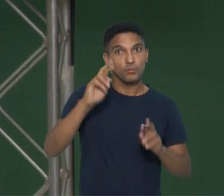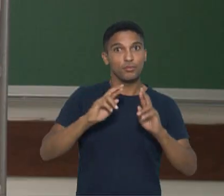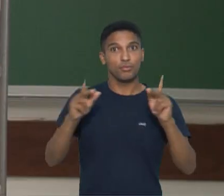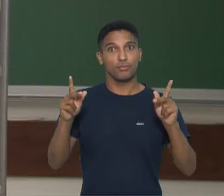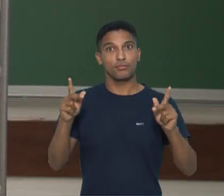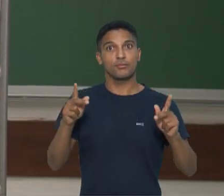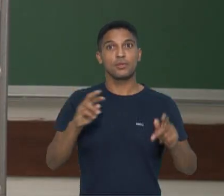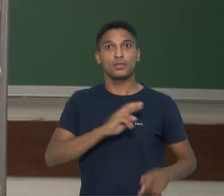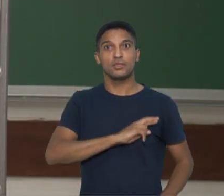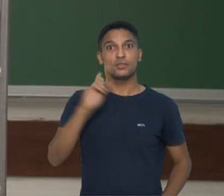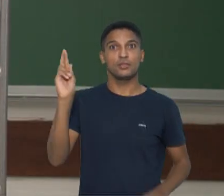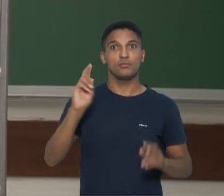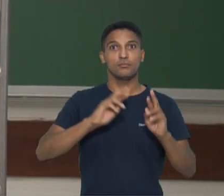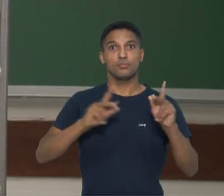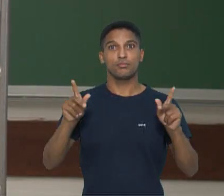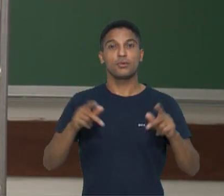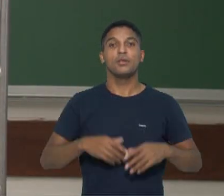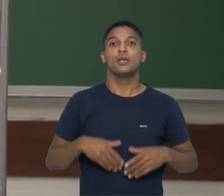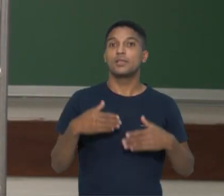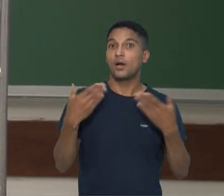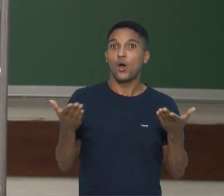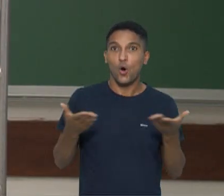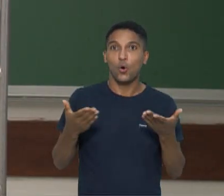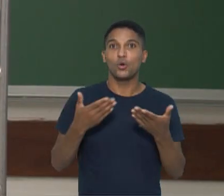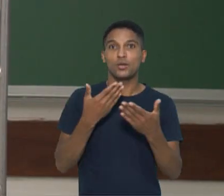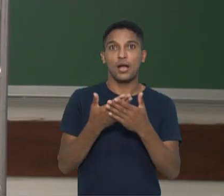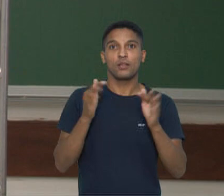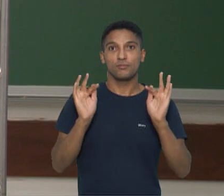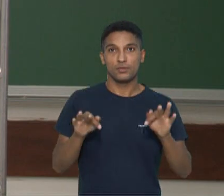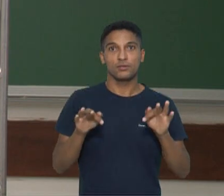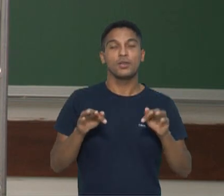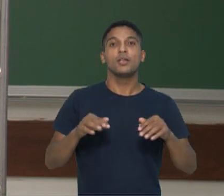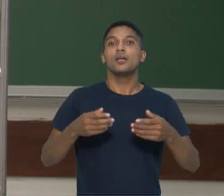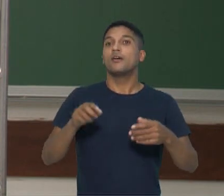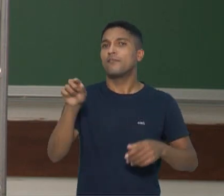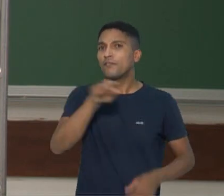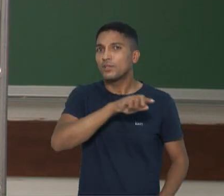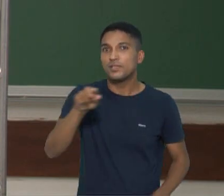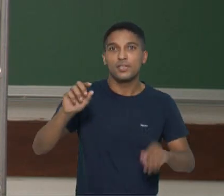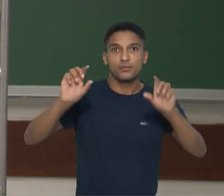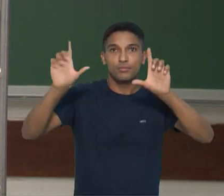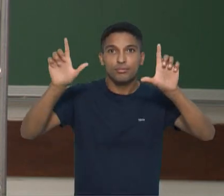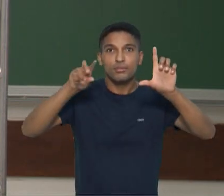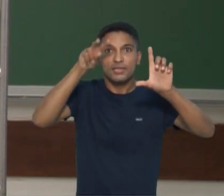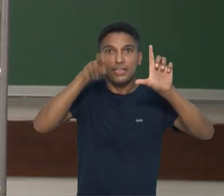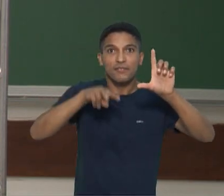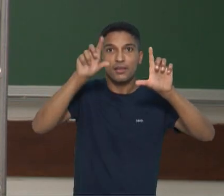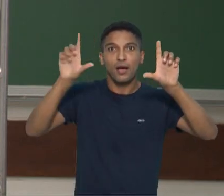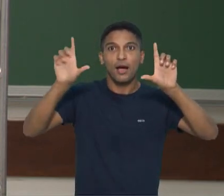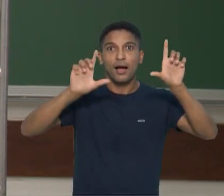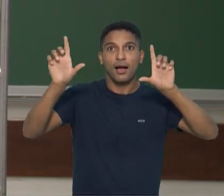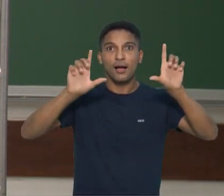para vocês que estão aí me assistindo pela telinha, né, eu desejo um